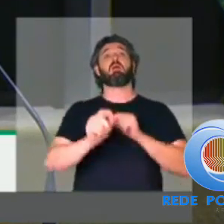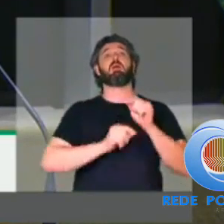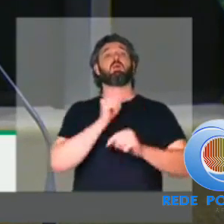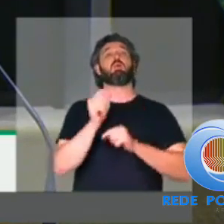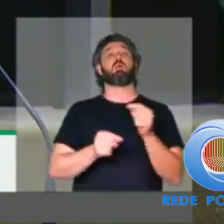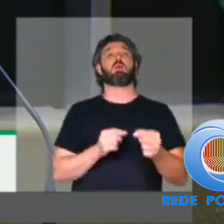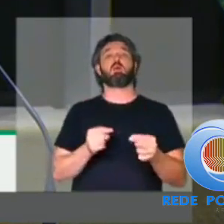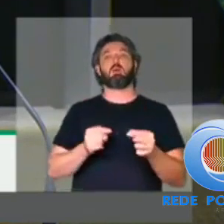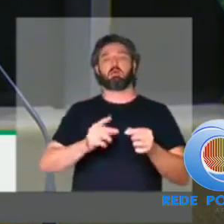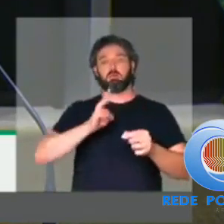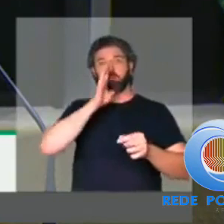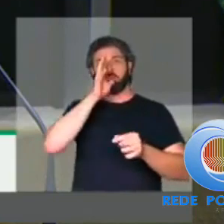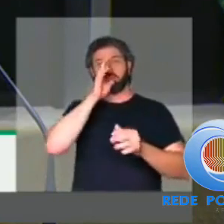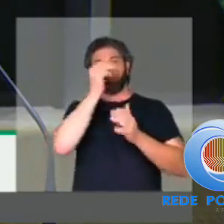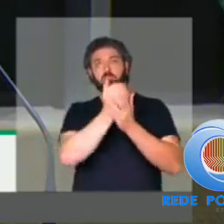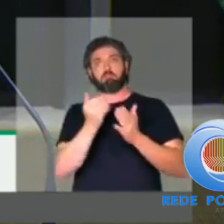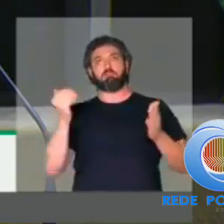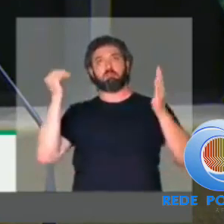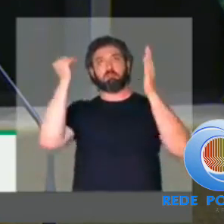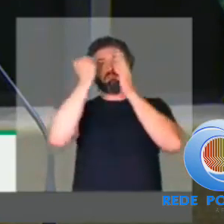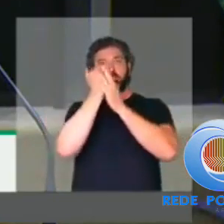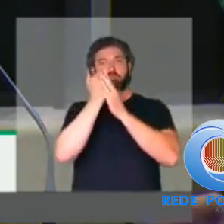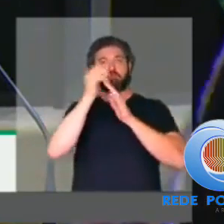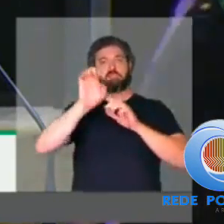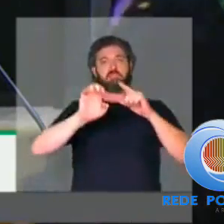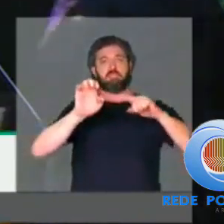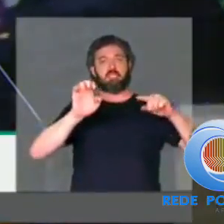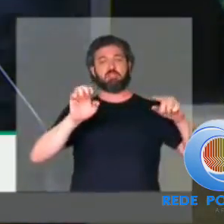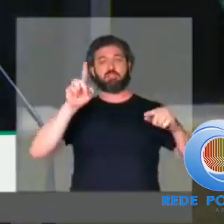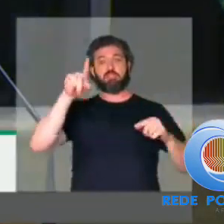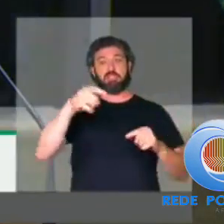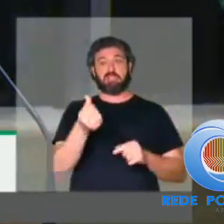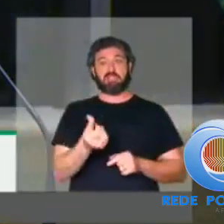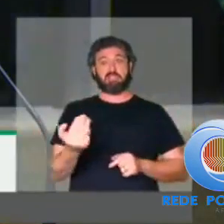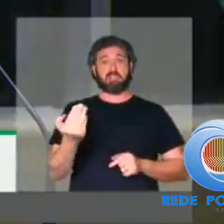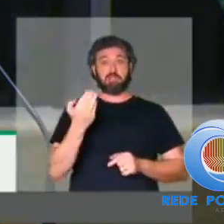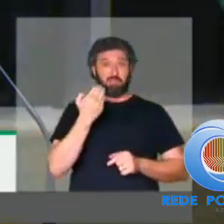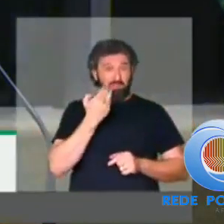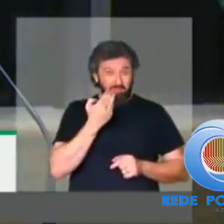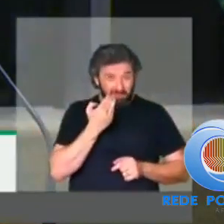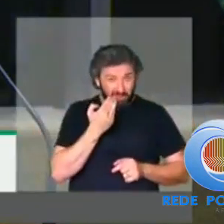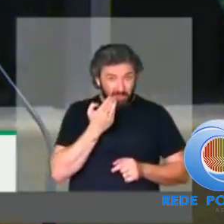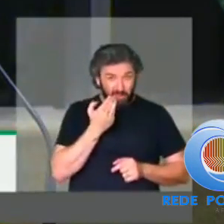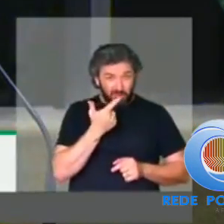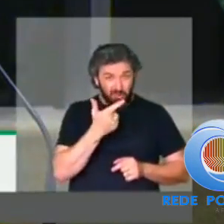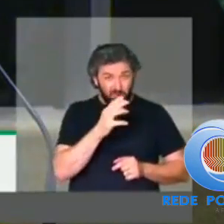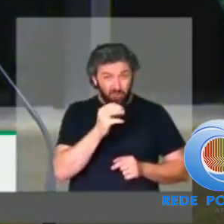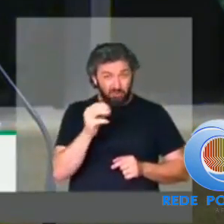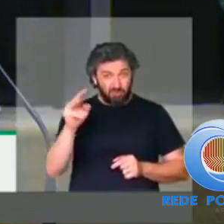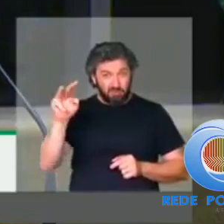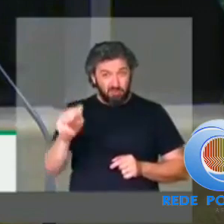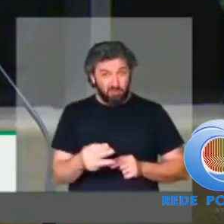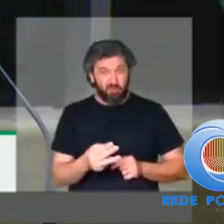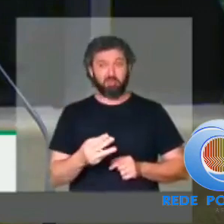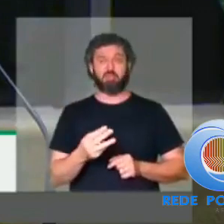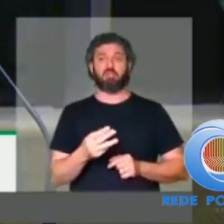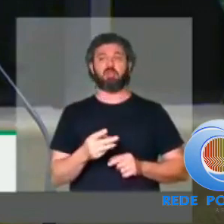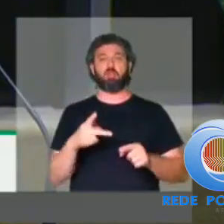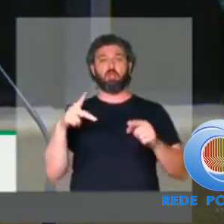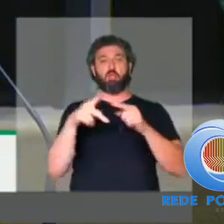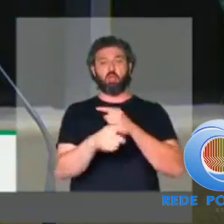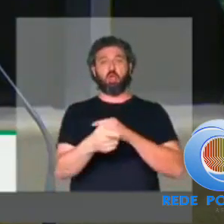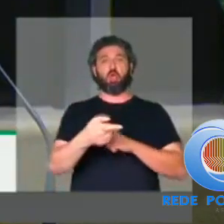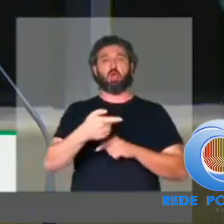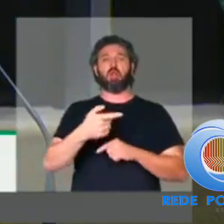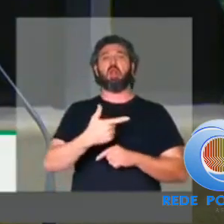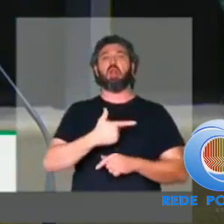chegou-se ao exorbitante índice de 6 bilhões e 200 milhões de cortes